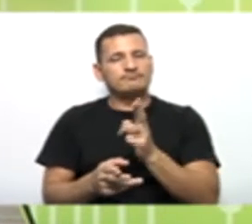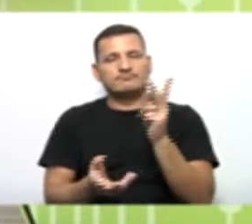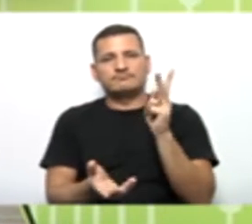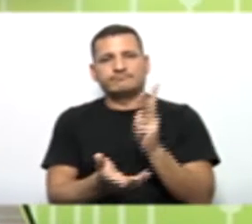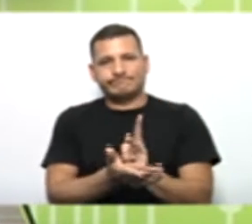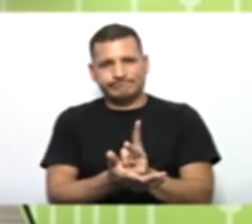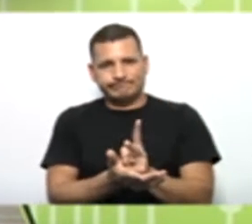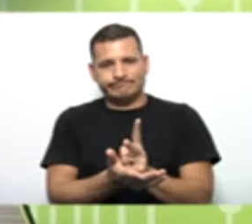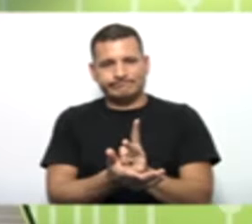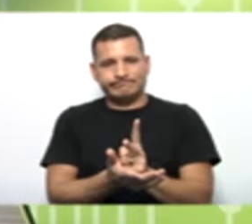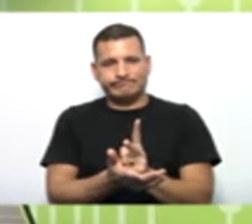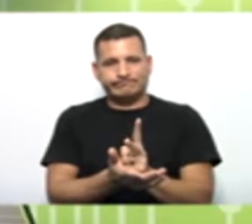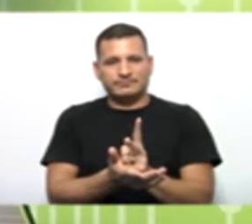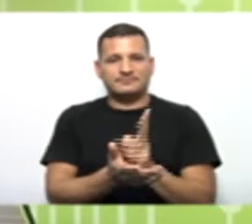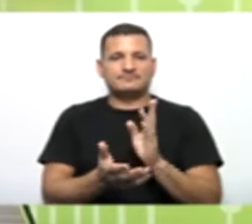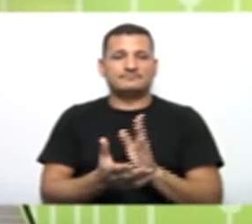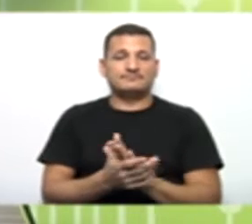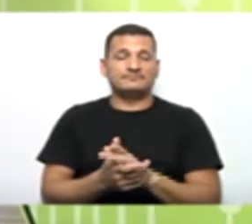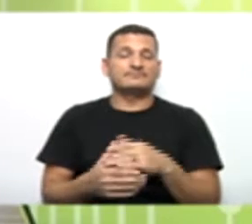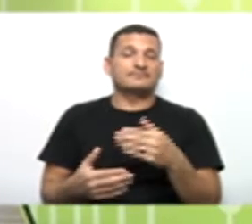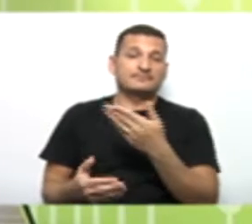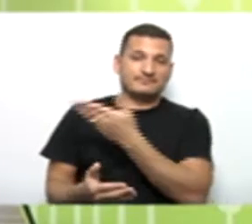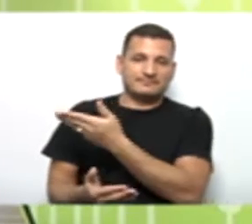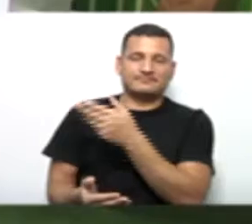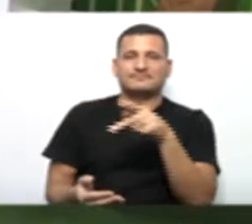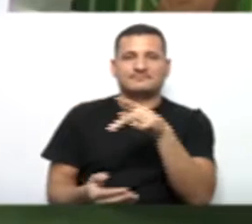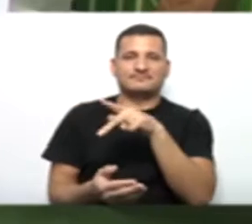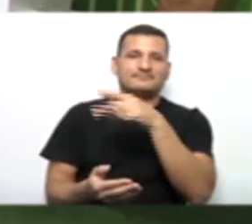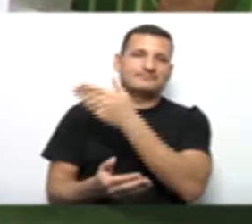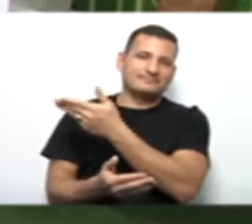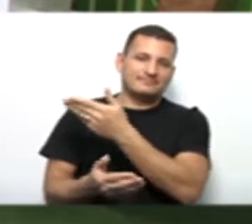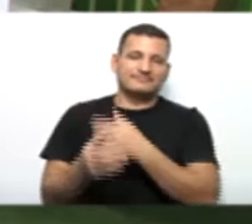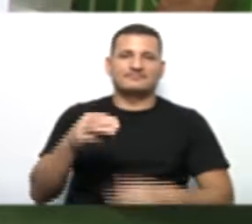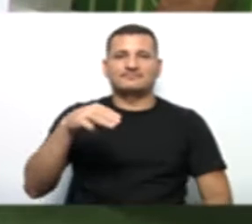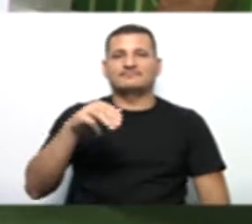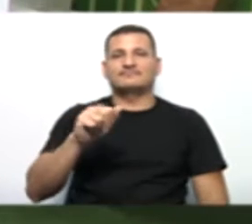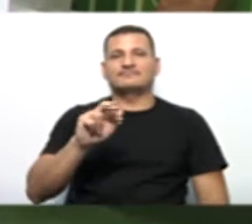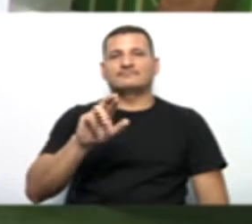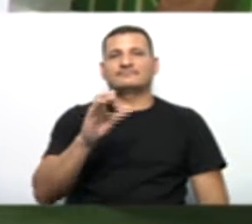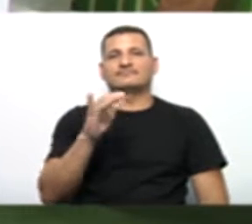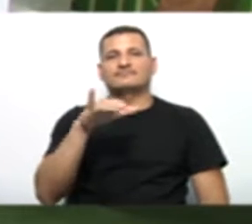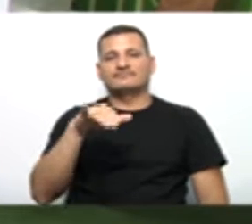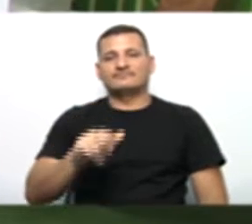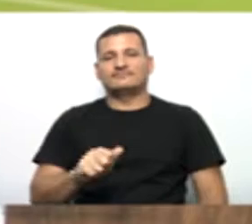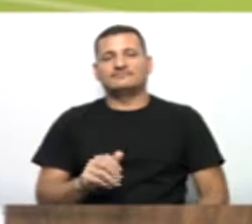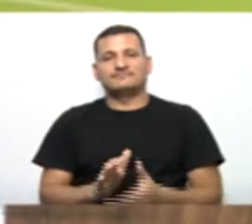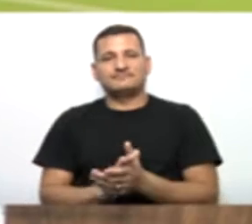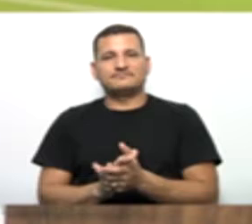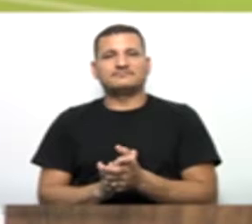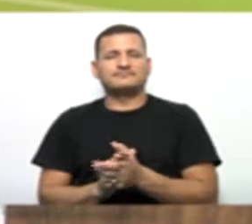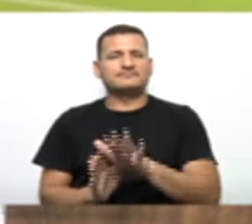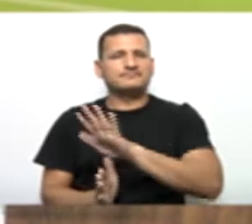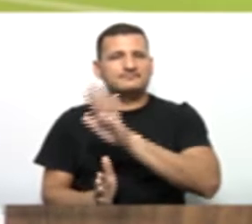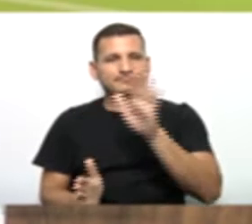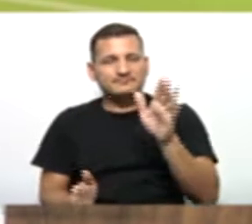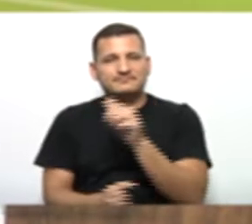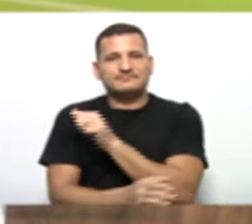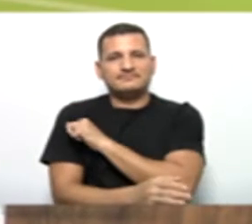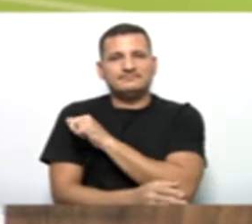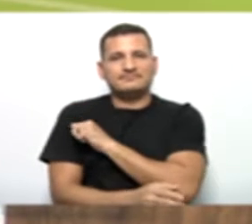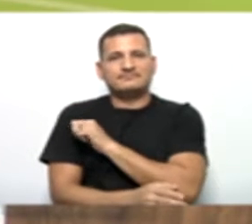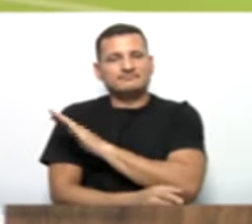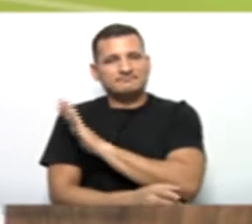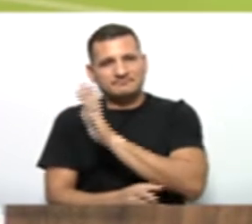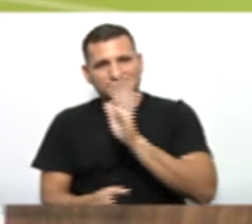para receber essas dúvidas, está aqui a professora Márcia. Olá, professor Willis. Olá, alunos,